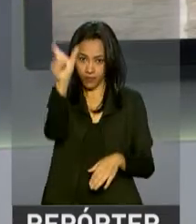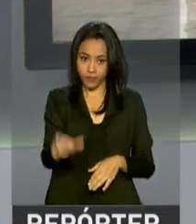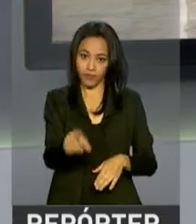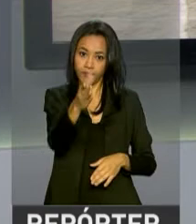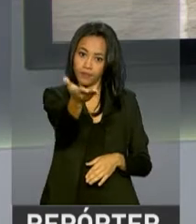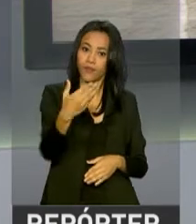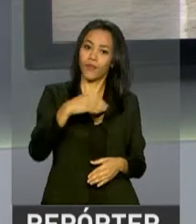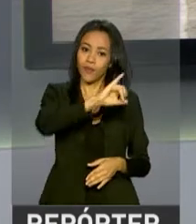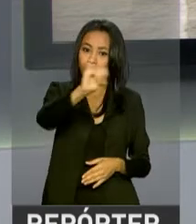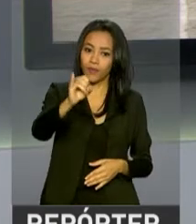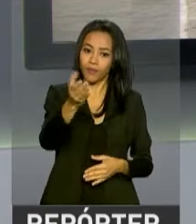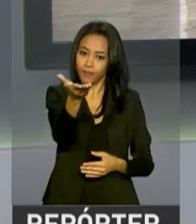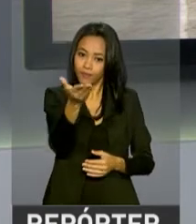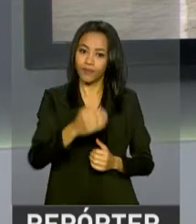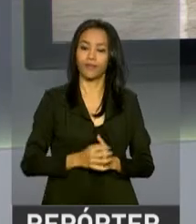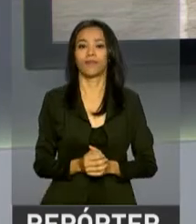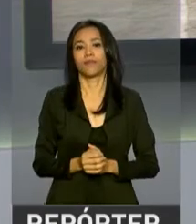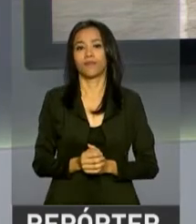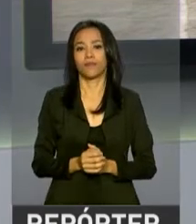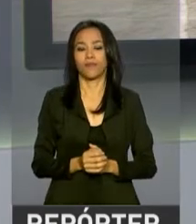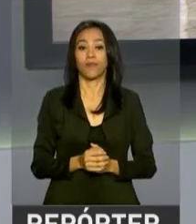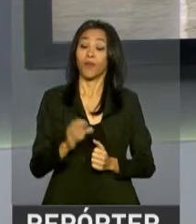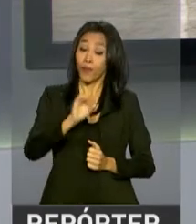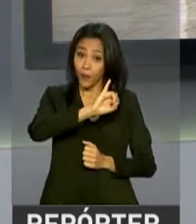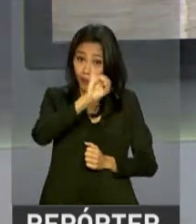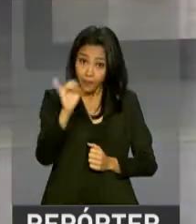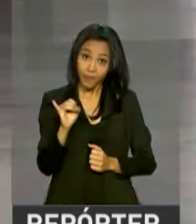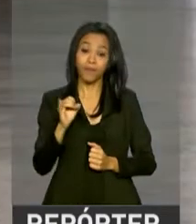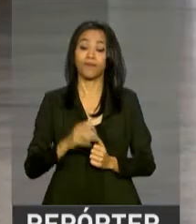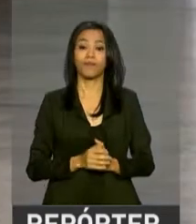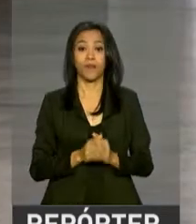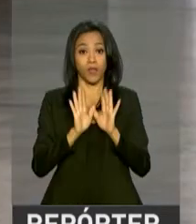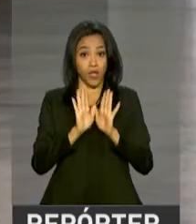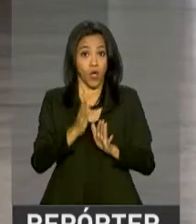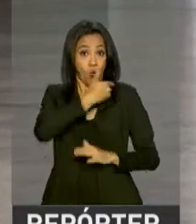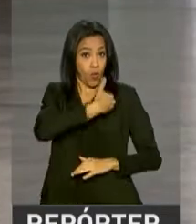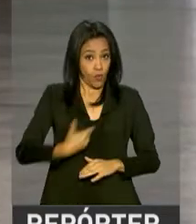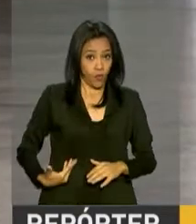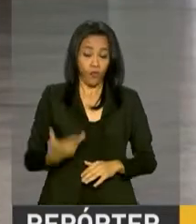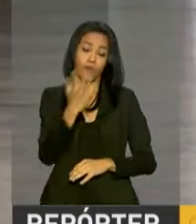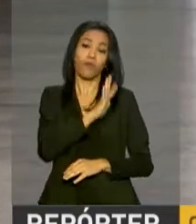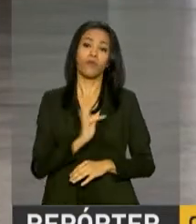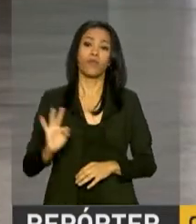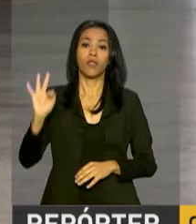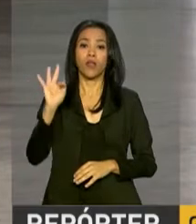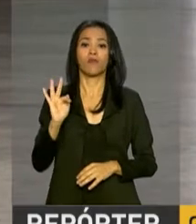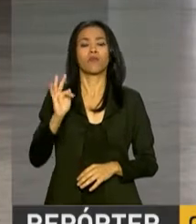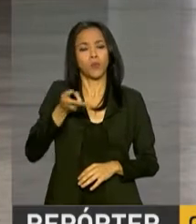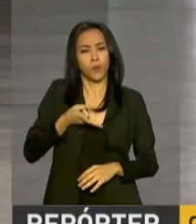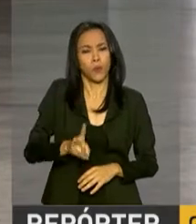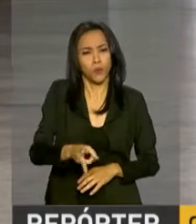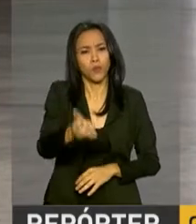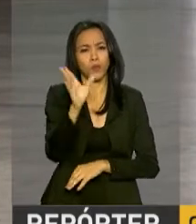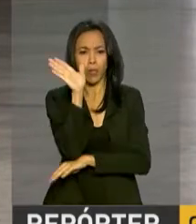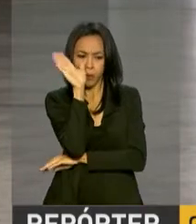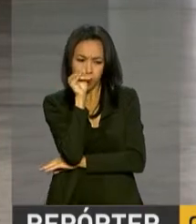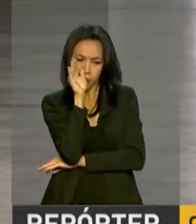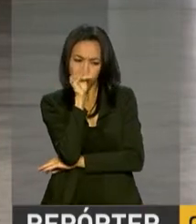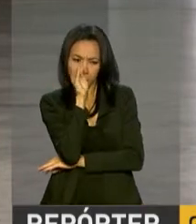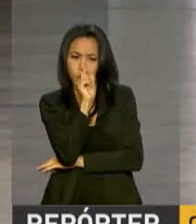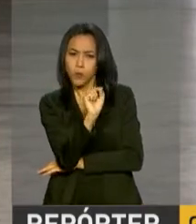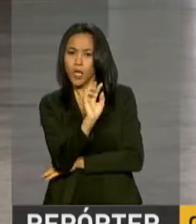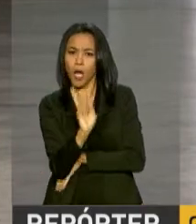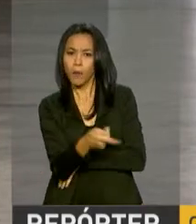gabi é com você olá a isso olha o governo federal continua acompanhando os desdobramentos